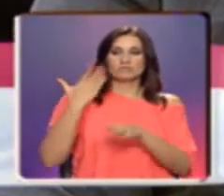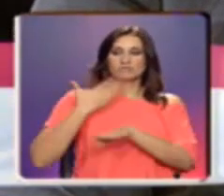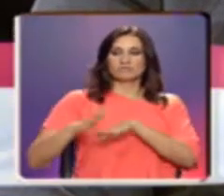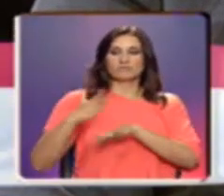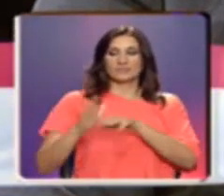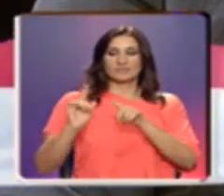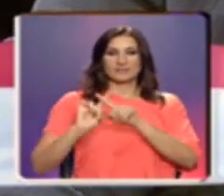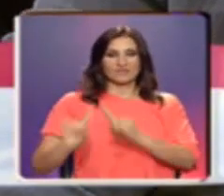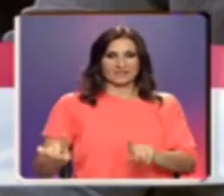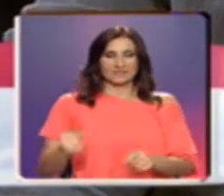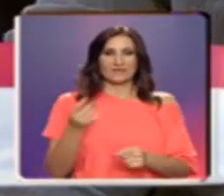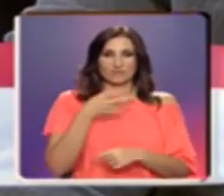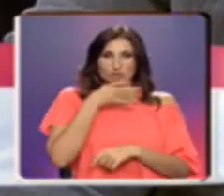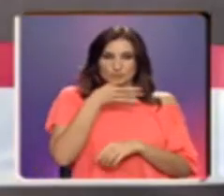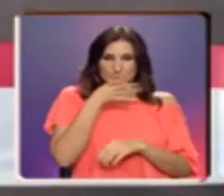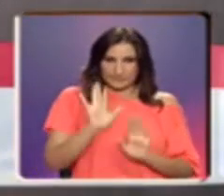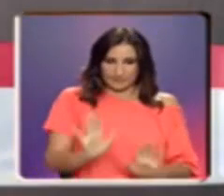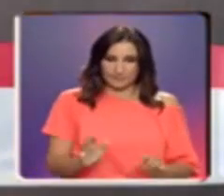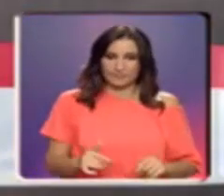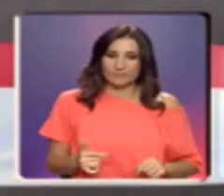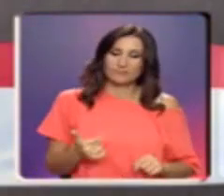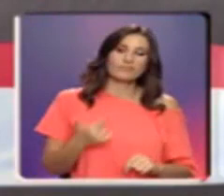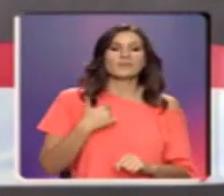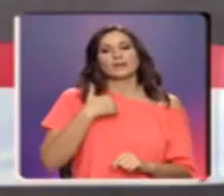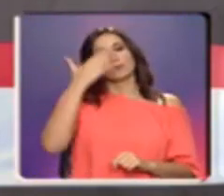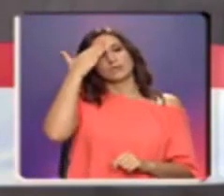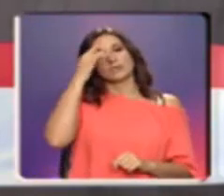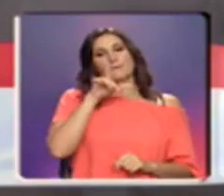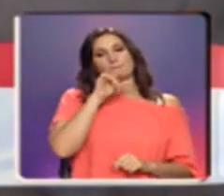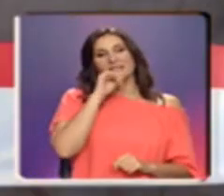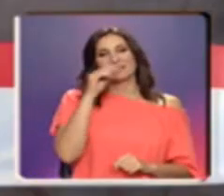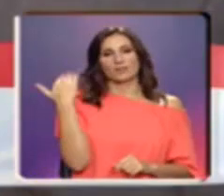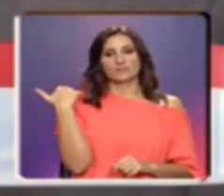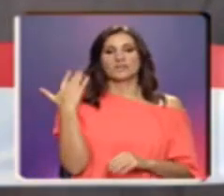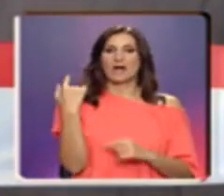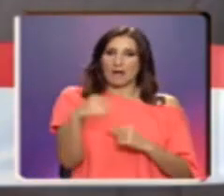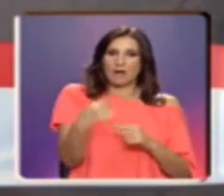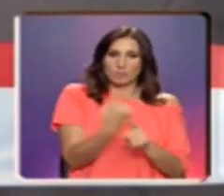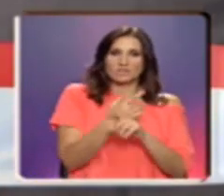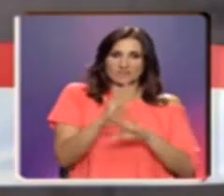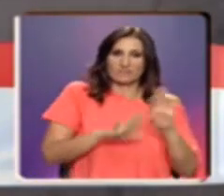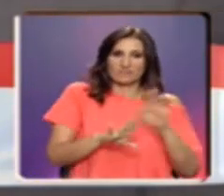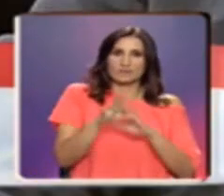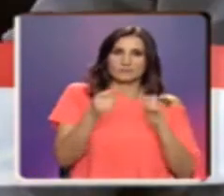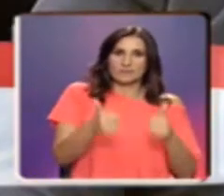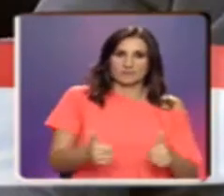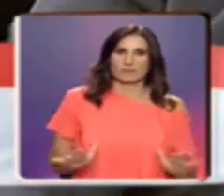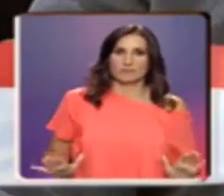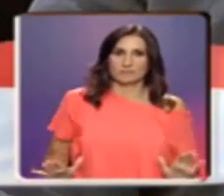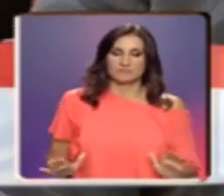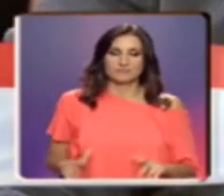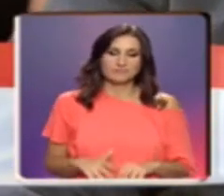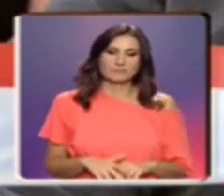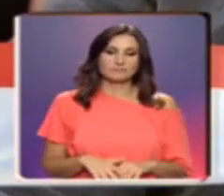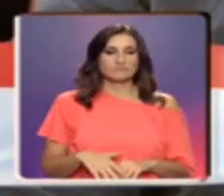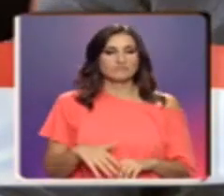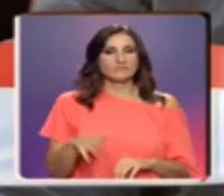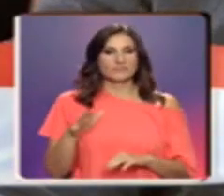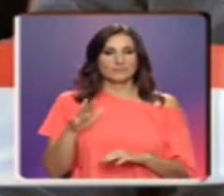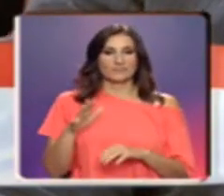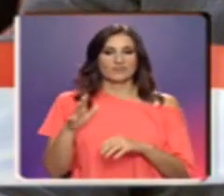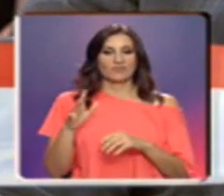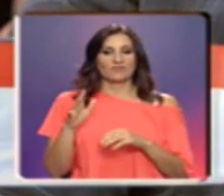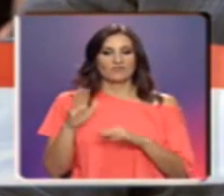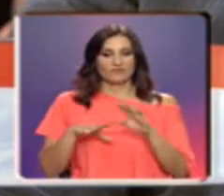Vou explicar. O que é que eu acho que Pinto Costa fez de bem? Porque eu acho que ele há coisas que fez de bem. Acho que ele fez de bem e